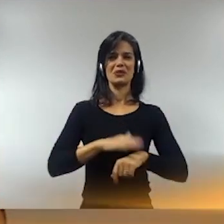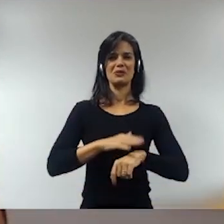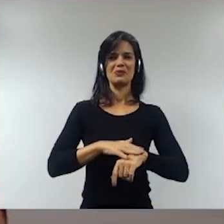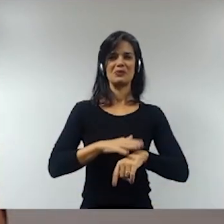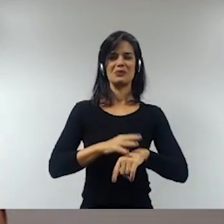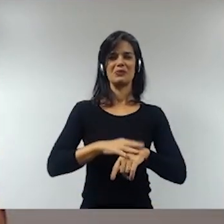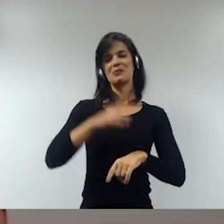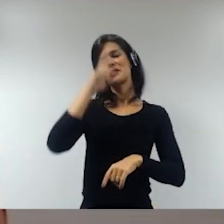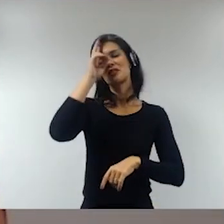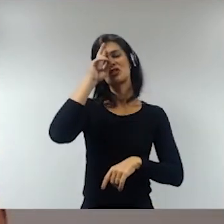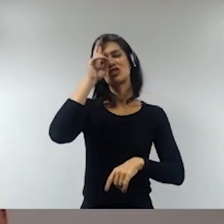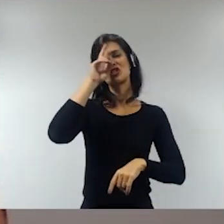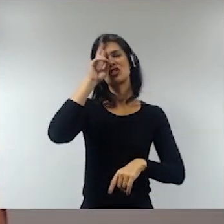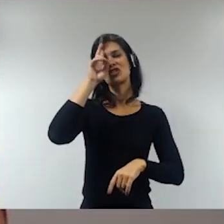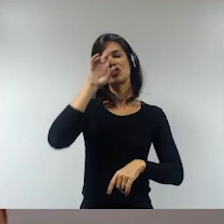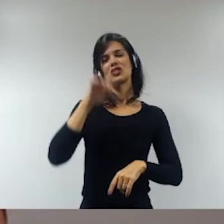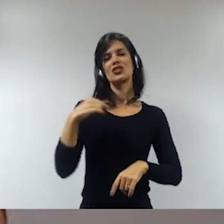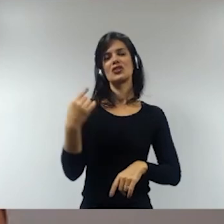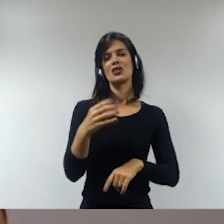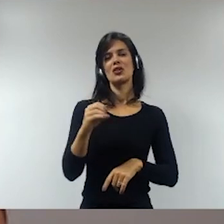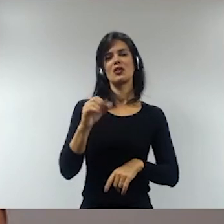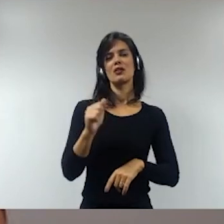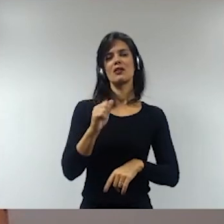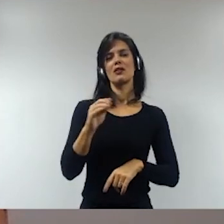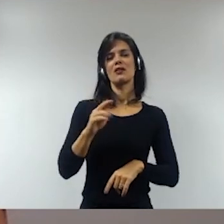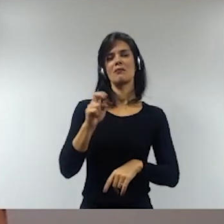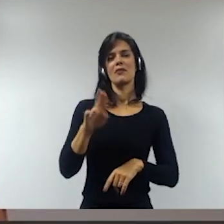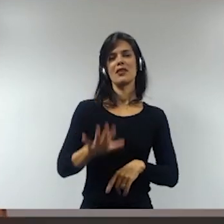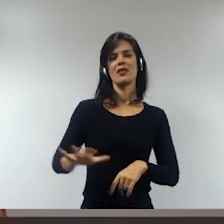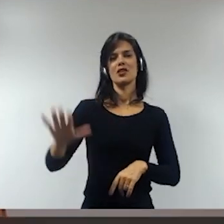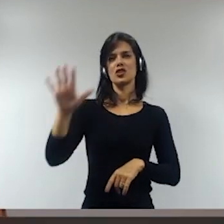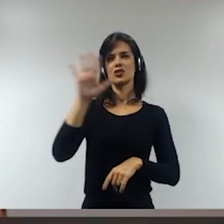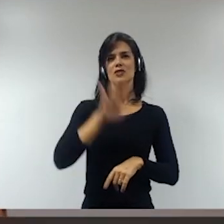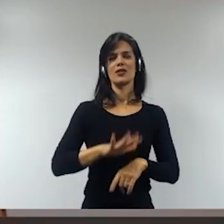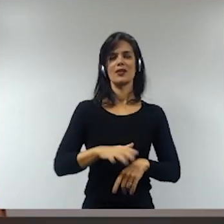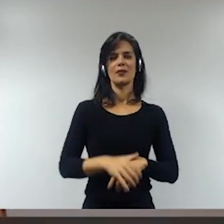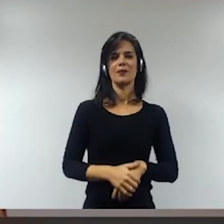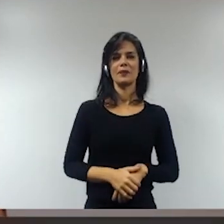momento histórico da nossa OAB Nacional.